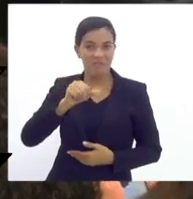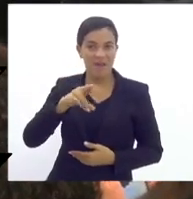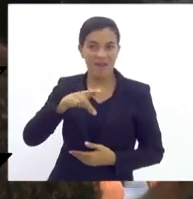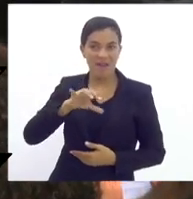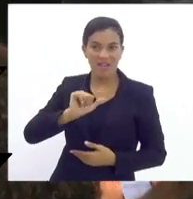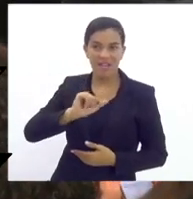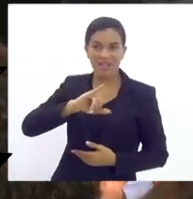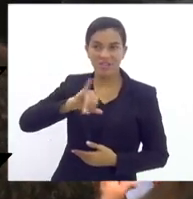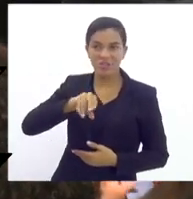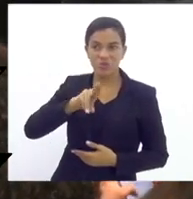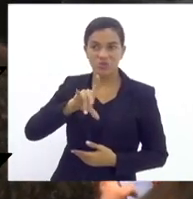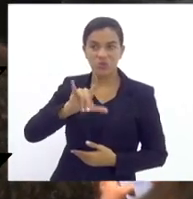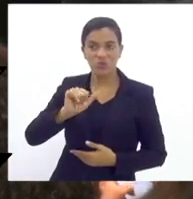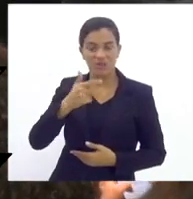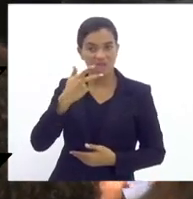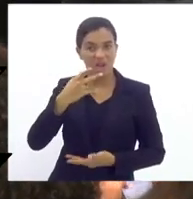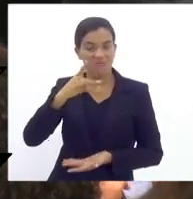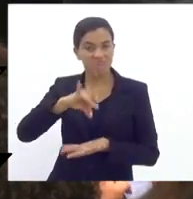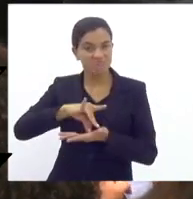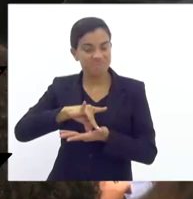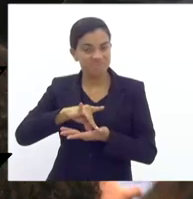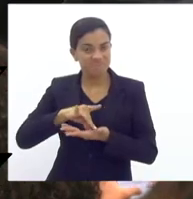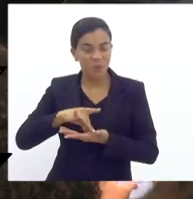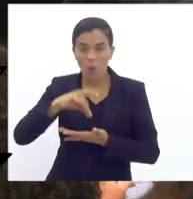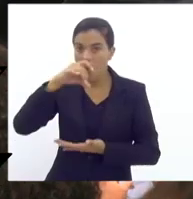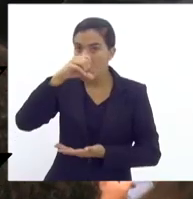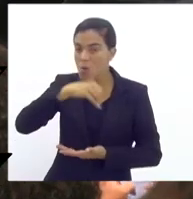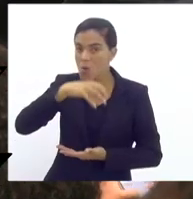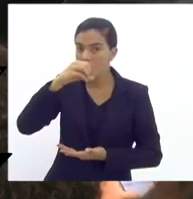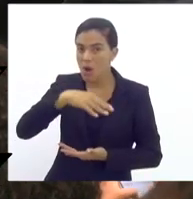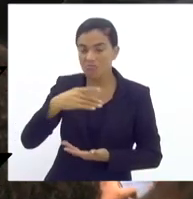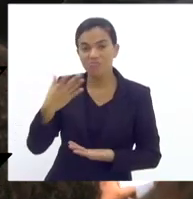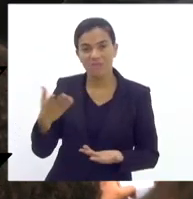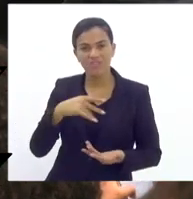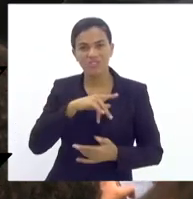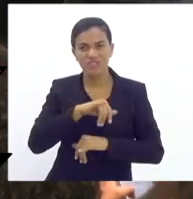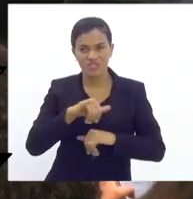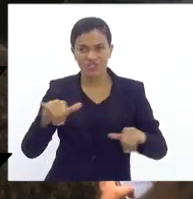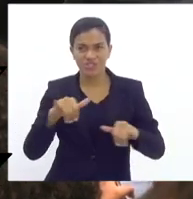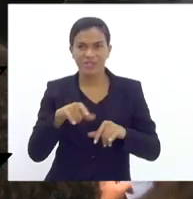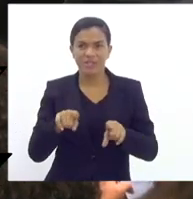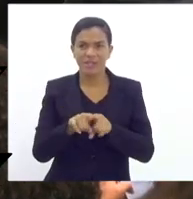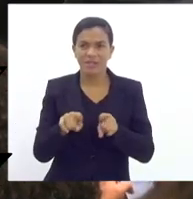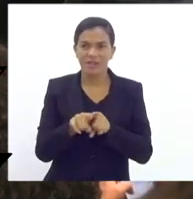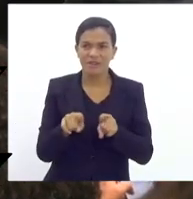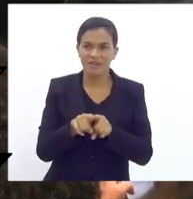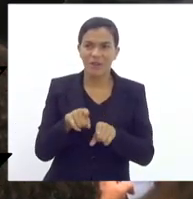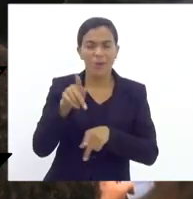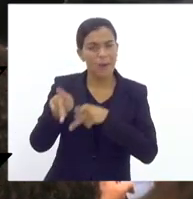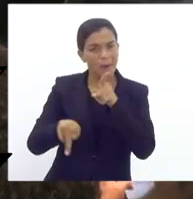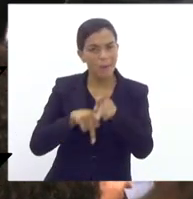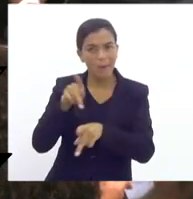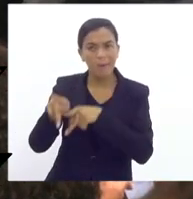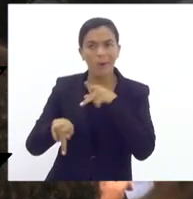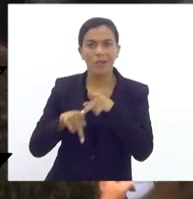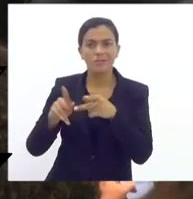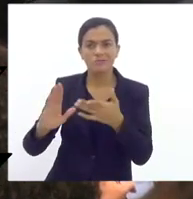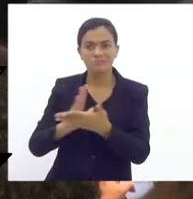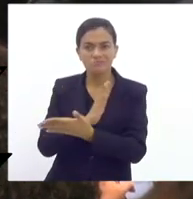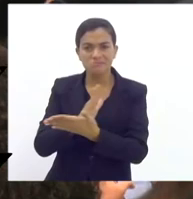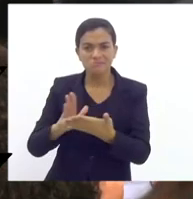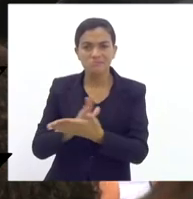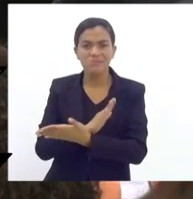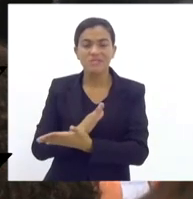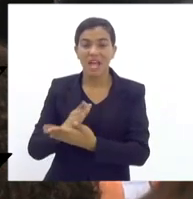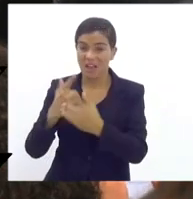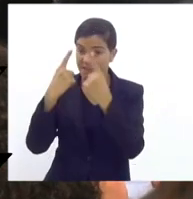muito cruel dessa população que é a gente precisa dizer também né gente é uma população que muitas vezes está entre